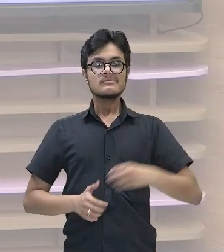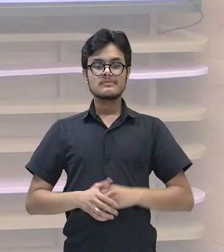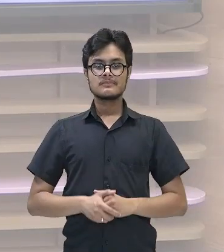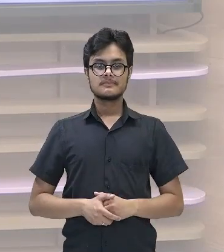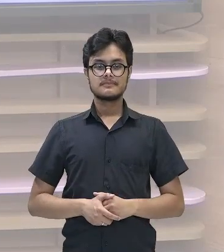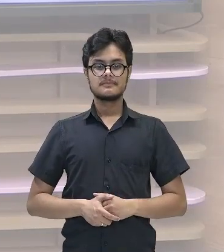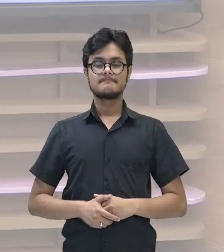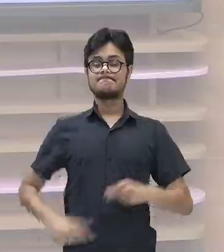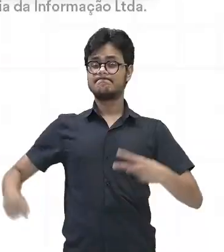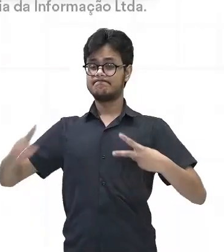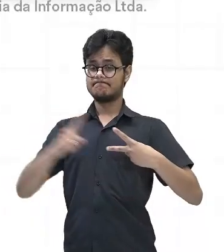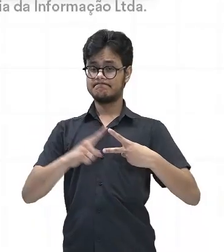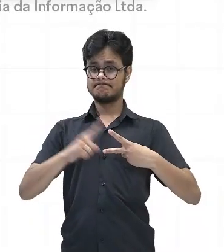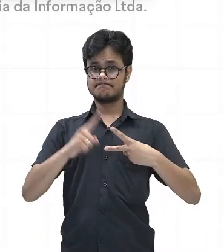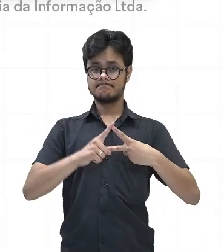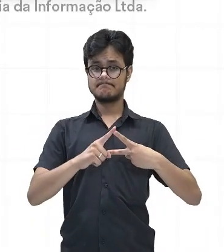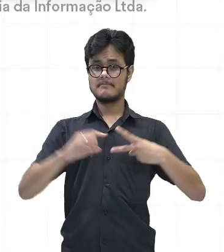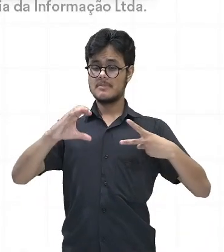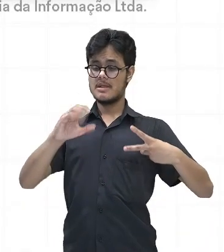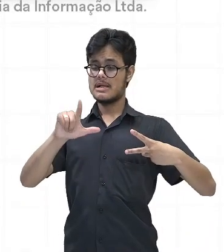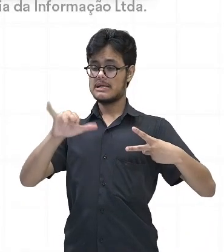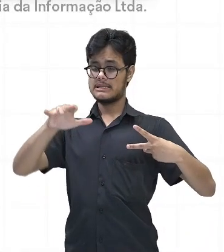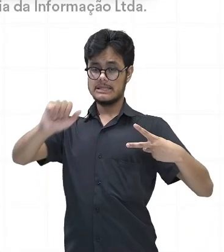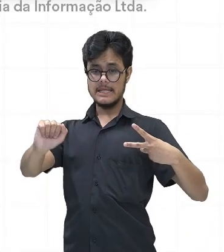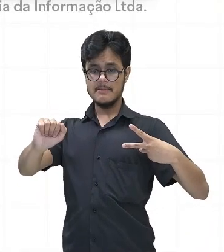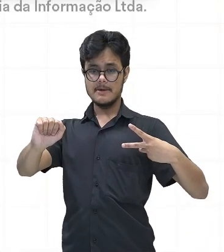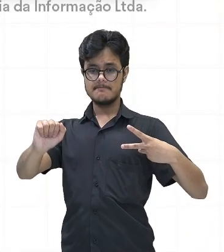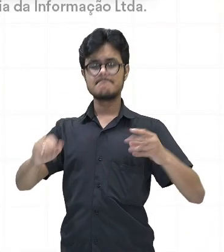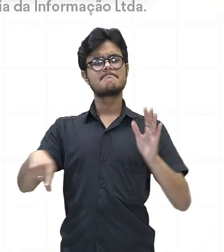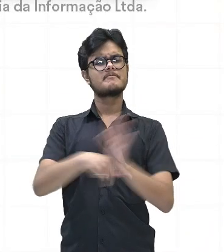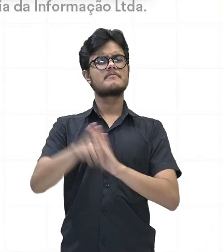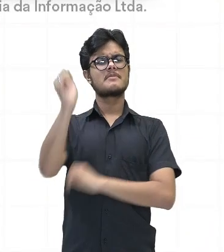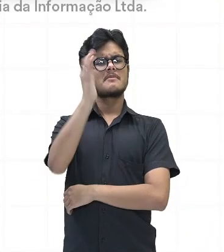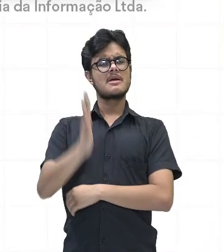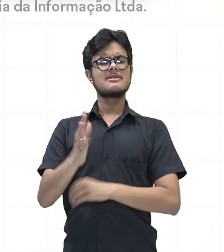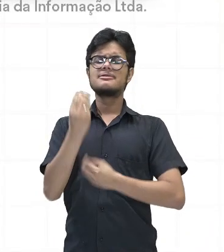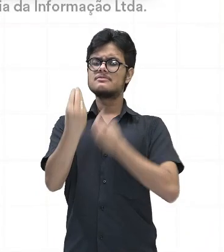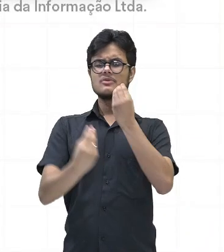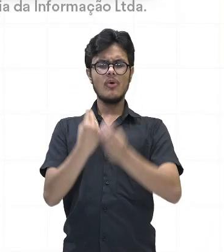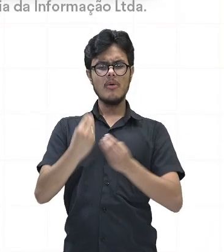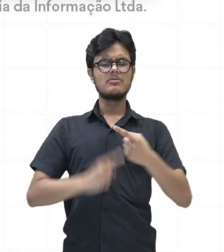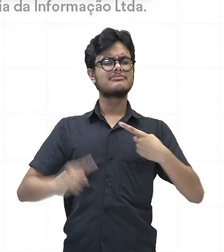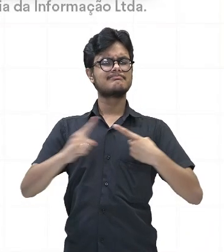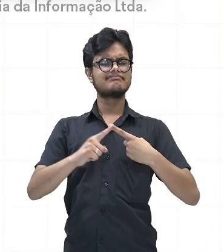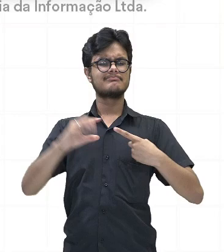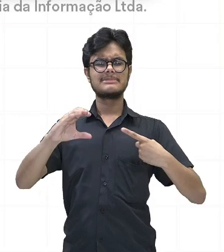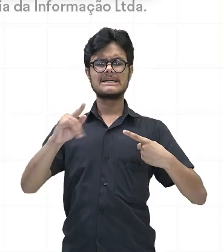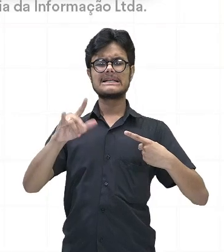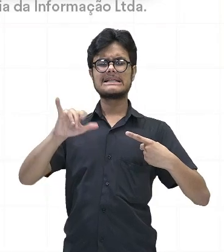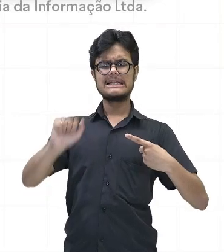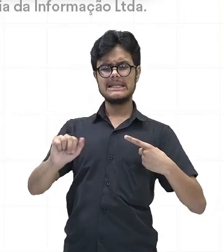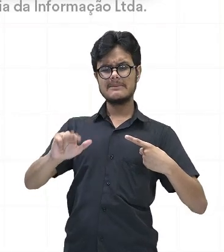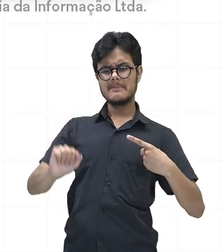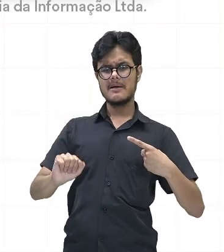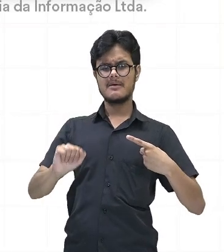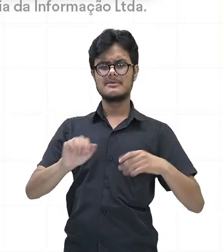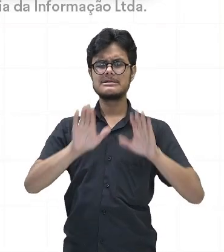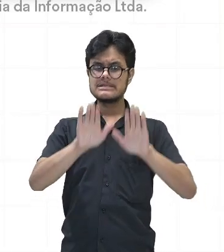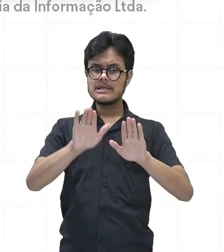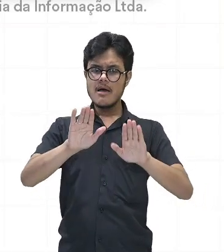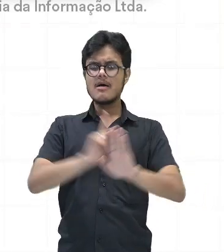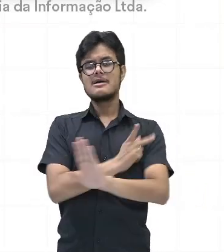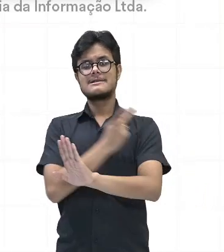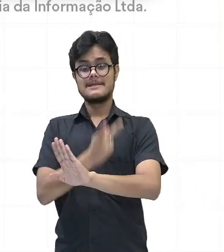questão do clima no território brasileiro, tá bom? Mas antes de nós falarmos sobre